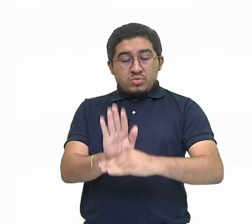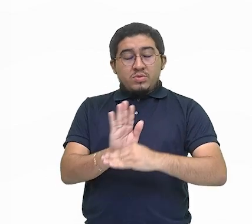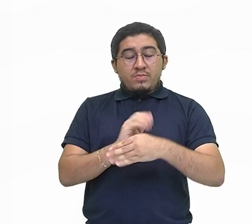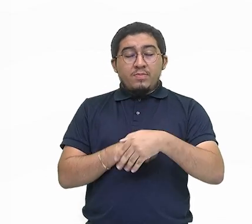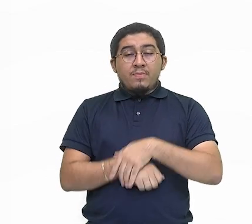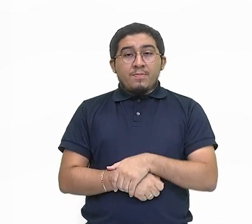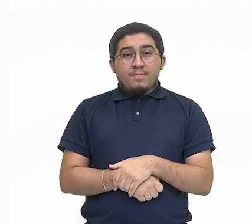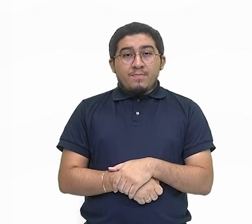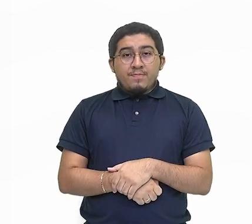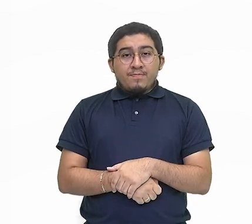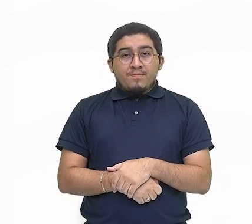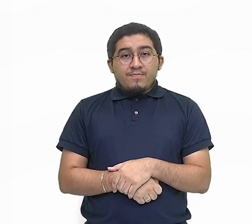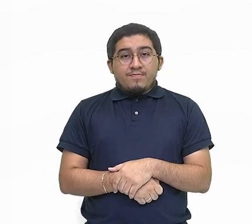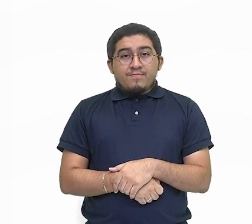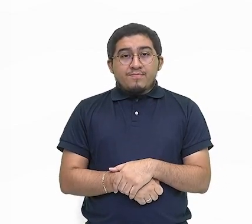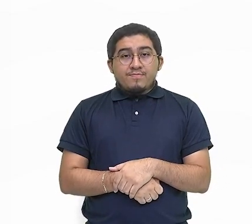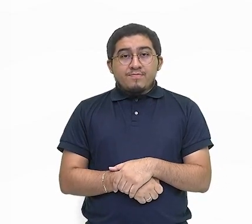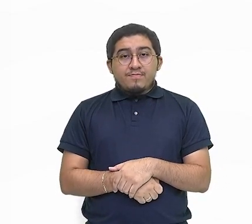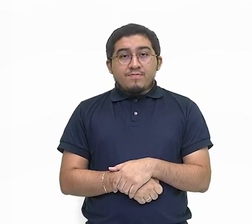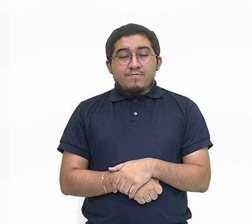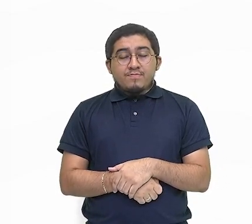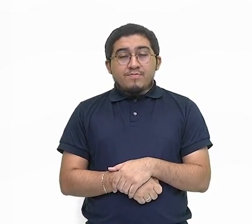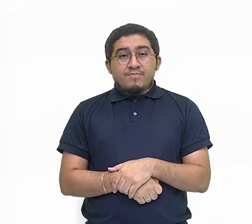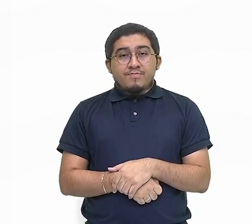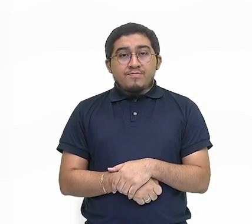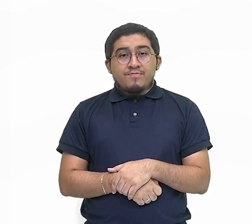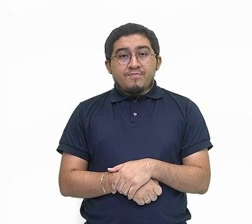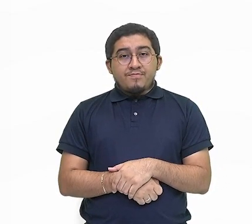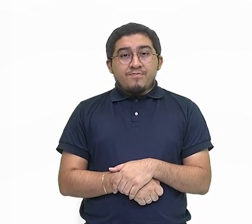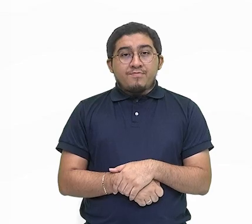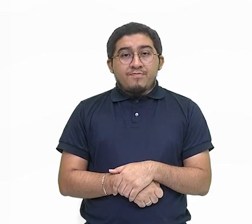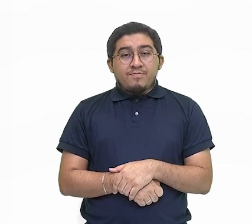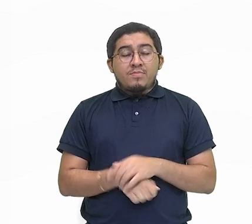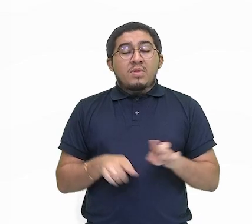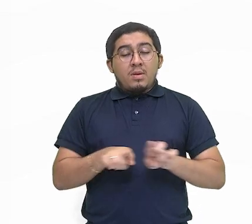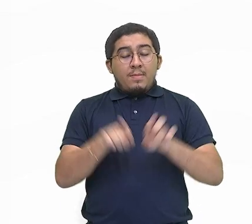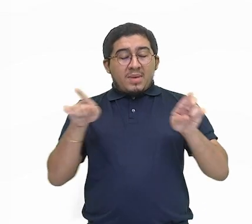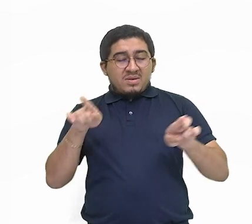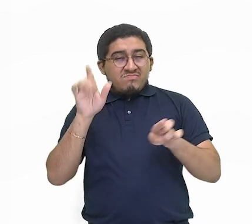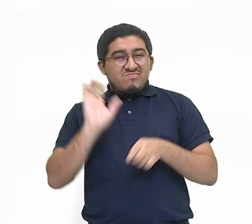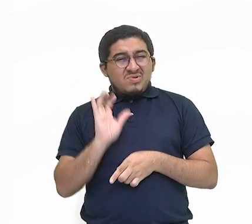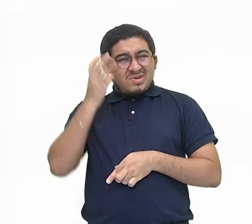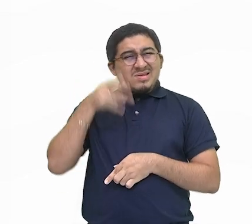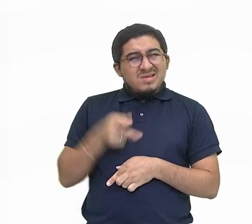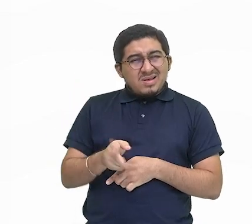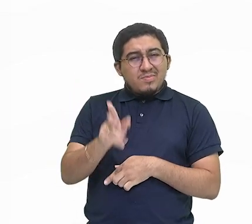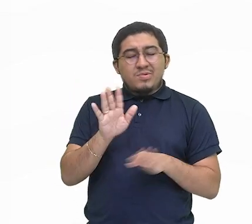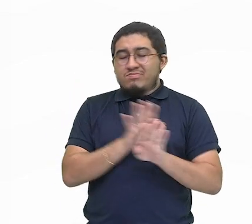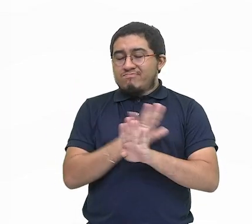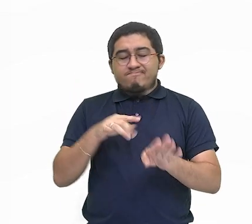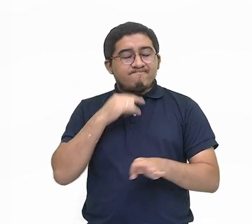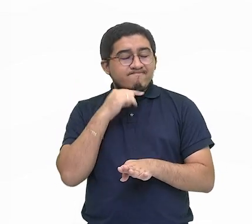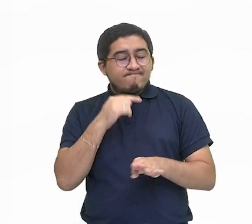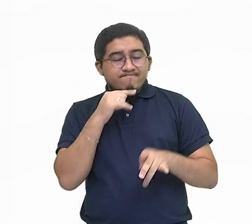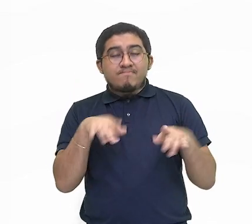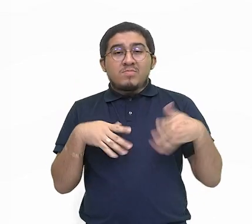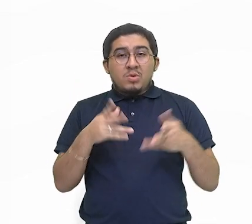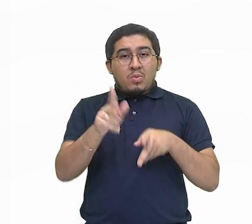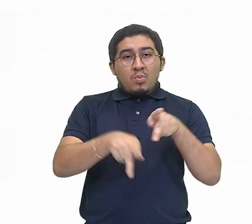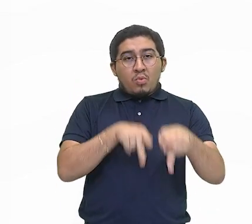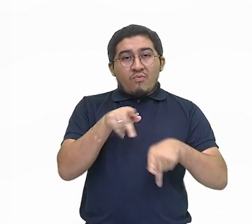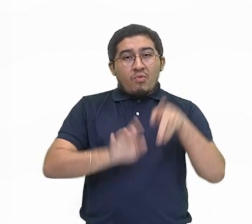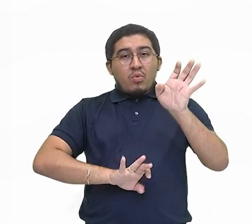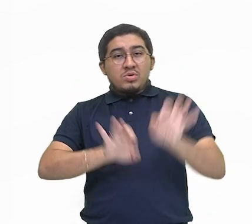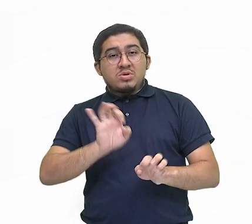população. Exatamente isso. Mas, às vezes, isso não acontece. E aí a população se organiza de